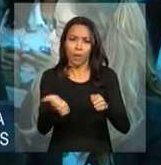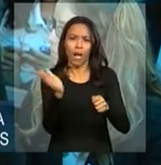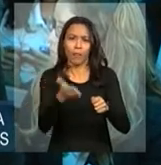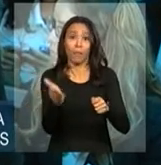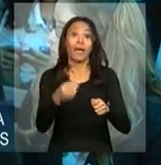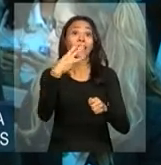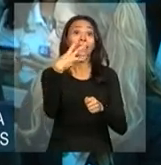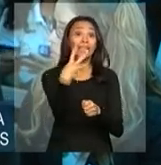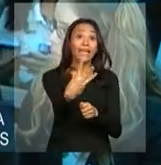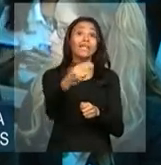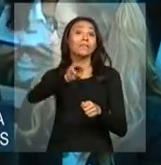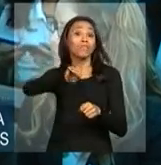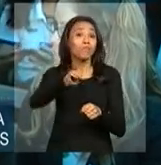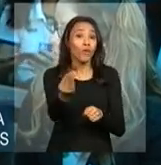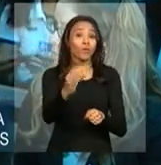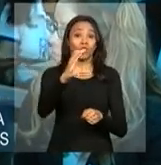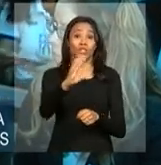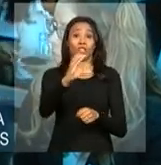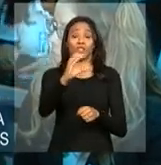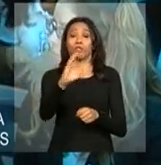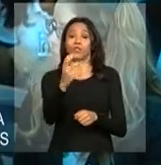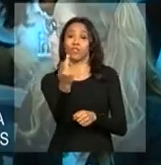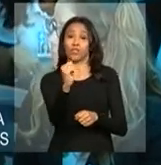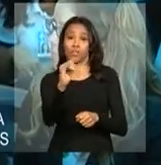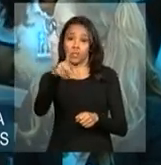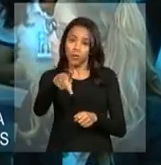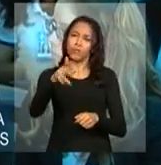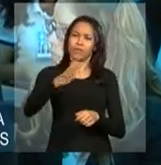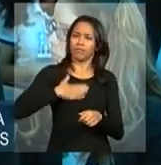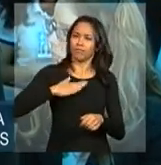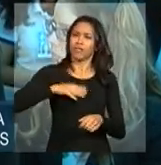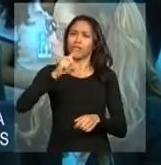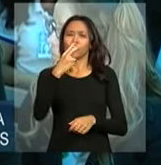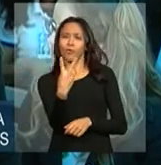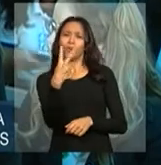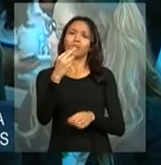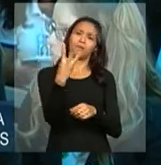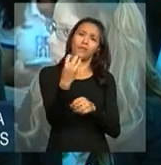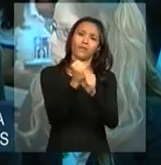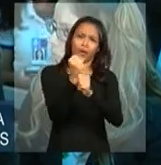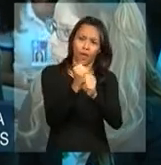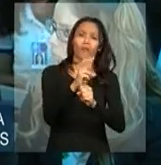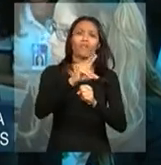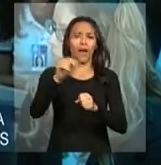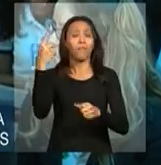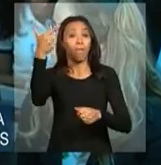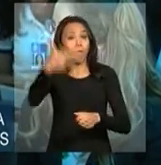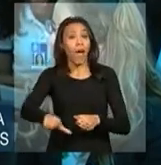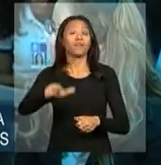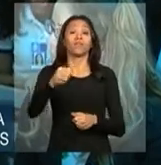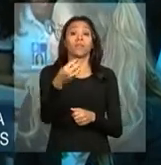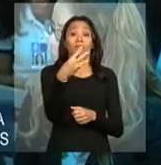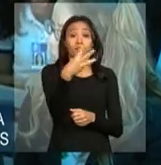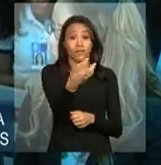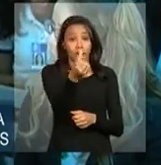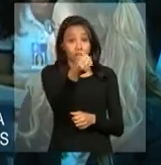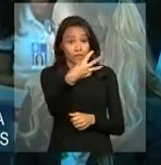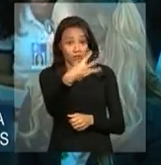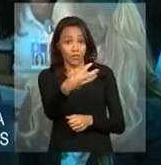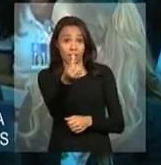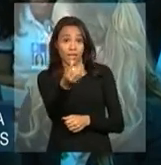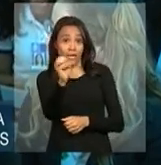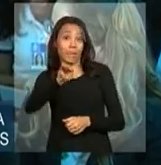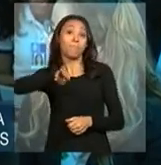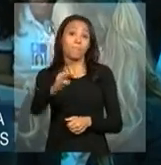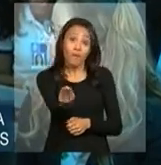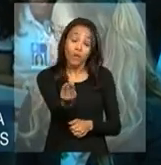de 3 milhões de chips por mês. A expectativa é que dentro de 2 ou 3 anos sejam produzidos até 360 milhões de chips